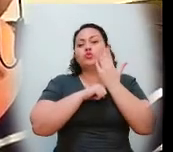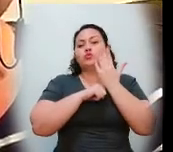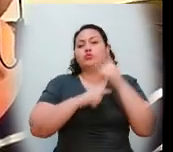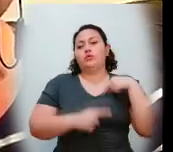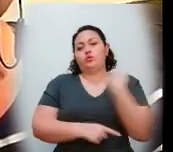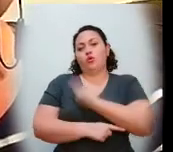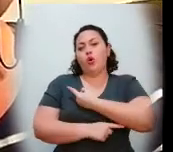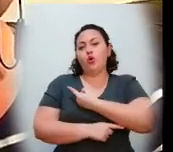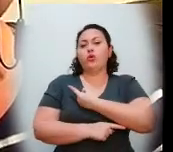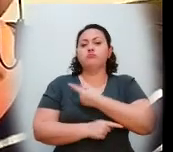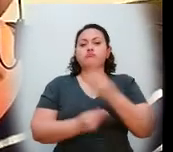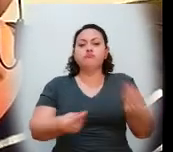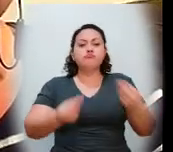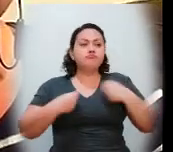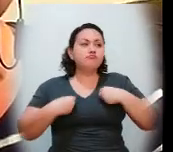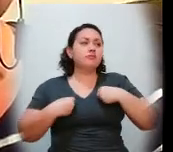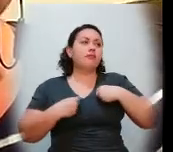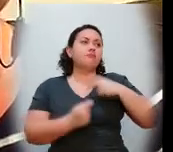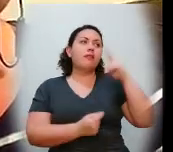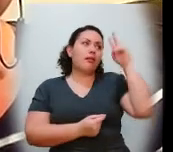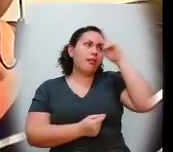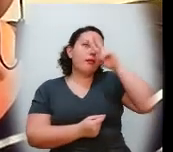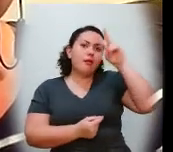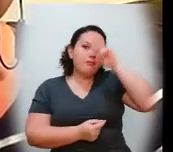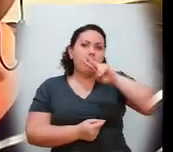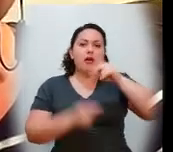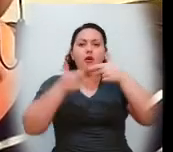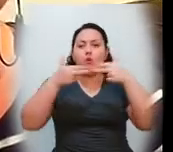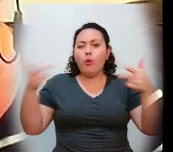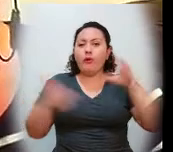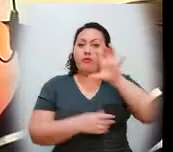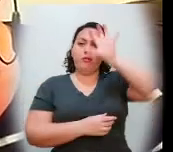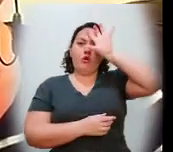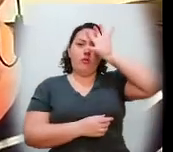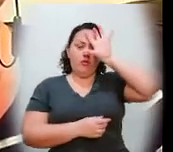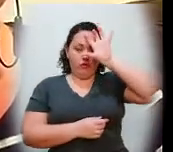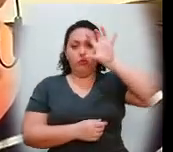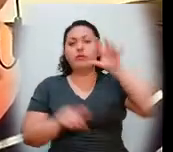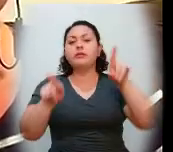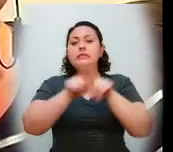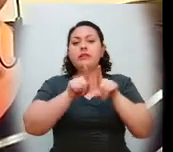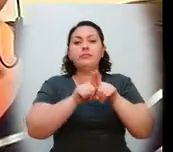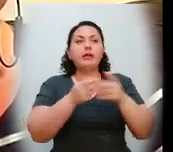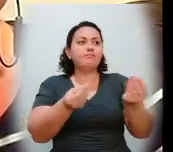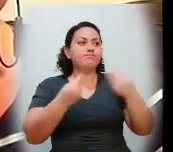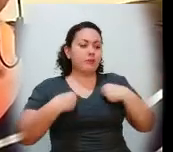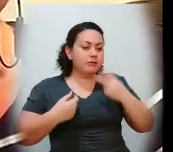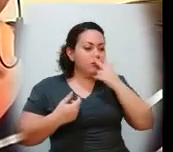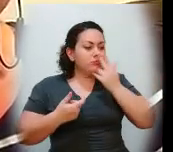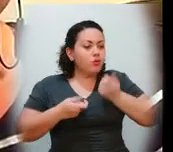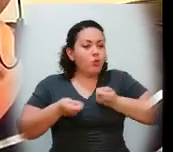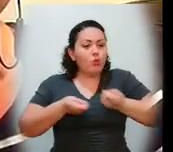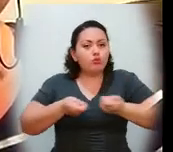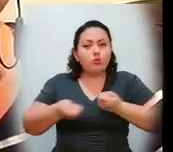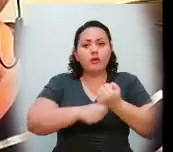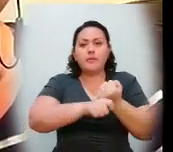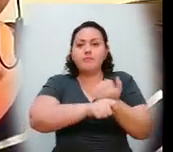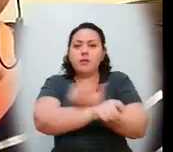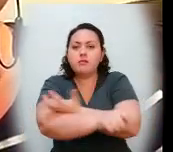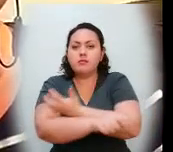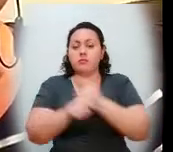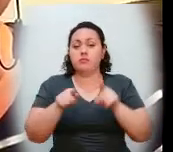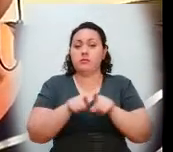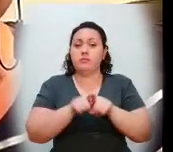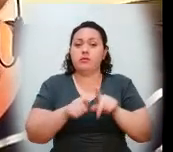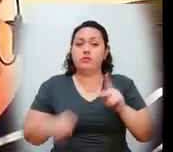auxiliar em fortalecer nossas memórias, em regular nossa questão emocional, né,